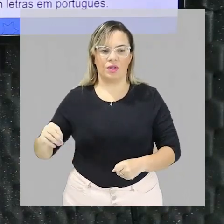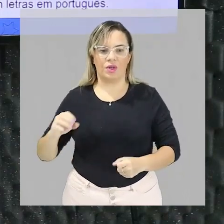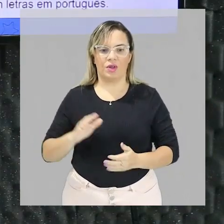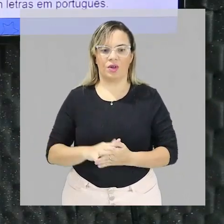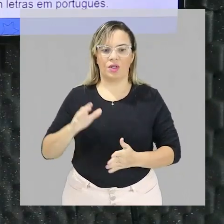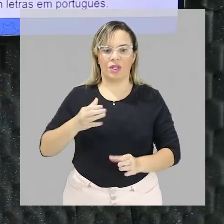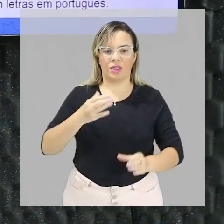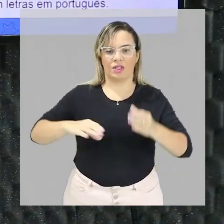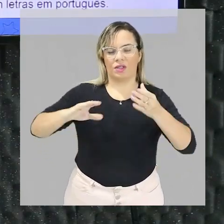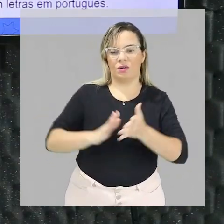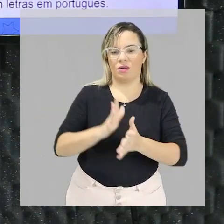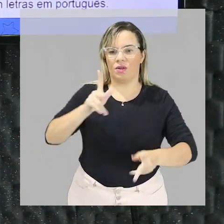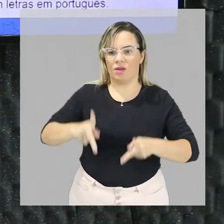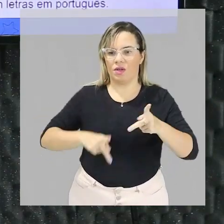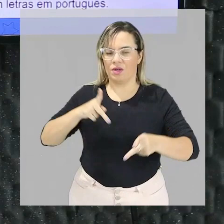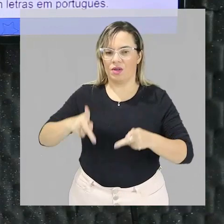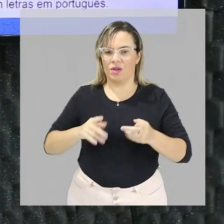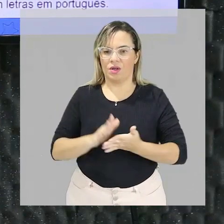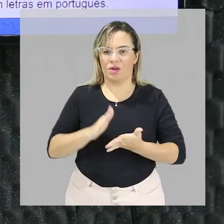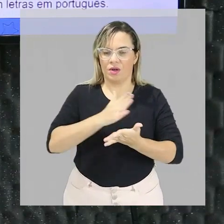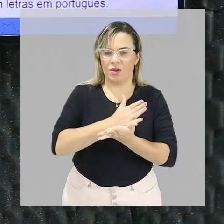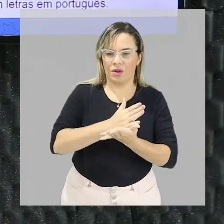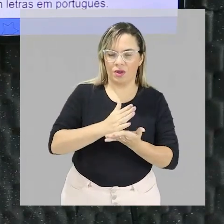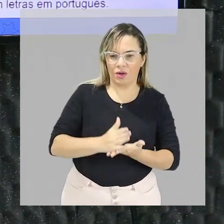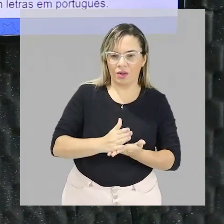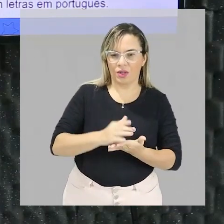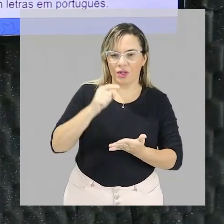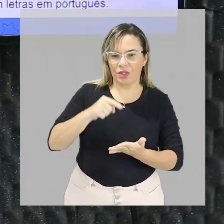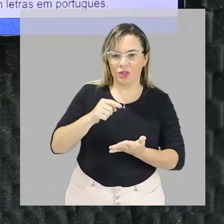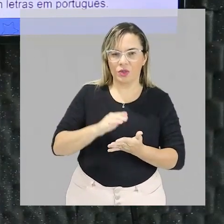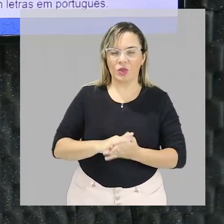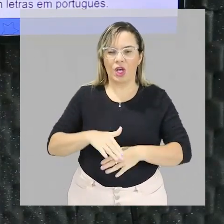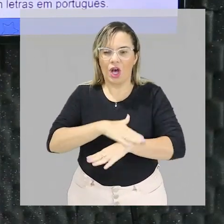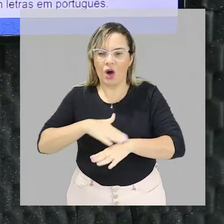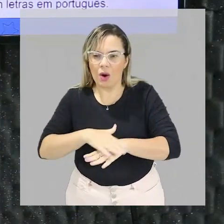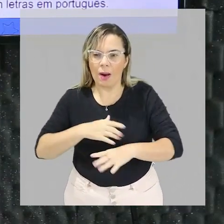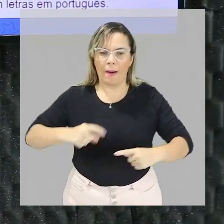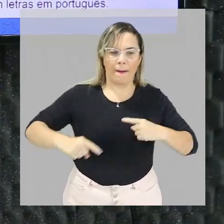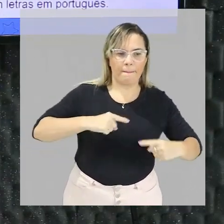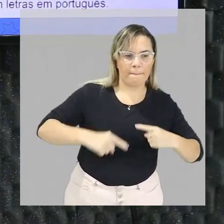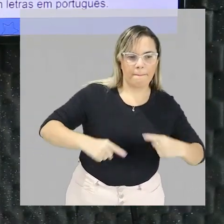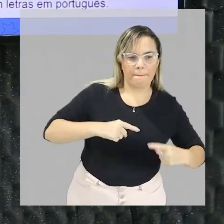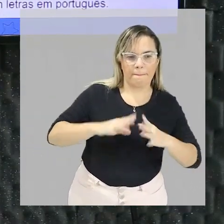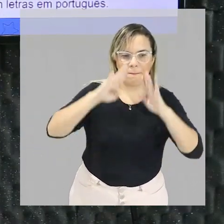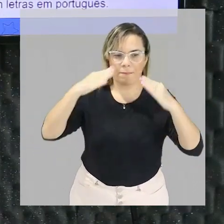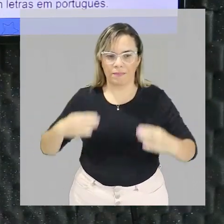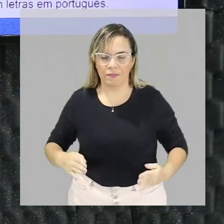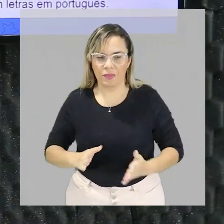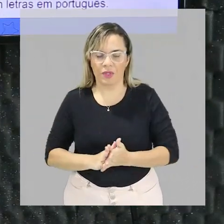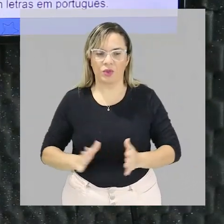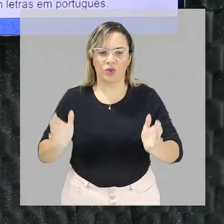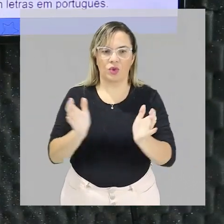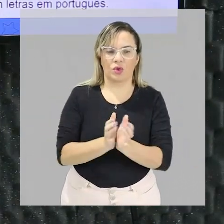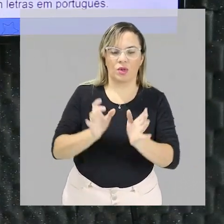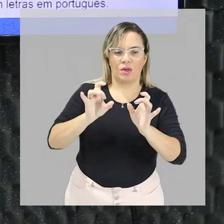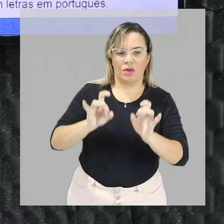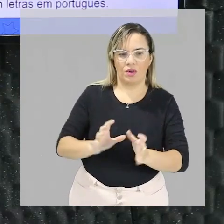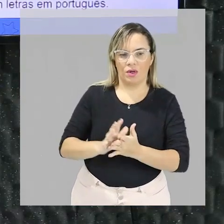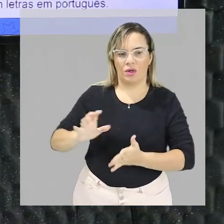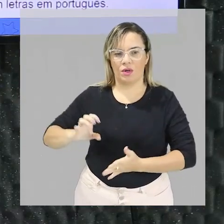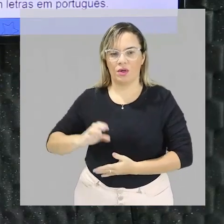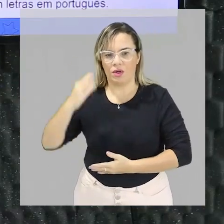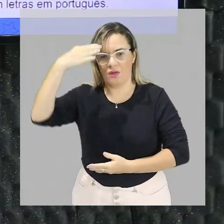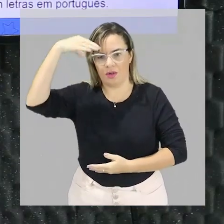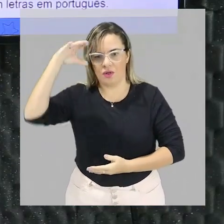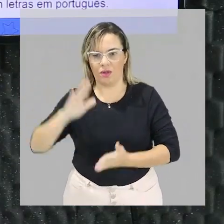canção popular começou a ser objeto de debate e análise por parte das elites culturais.